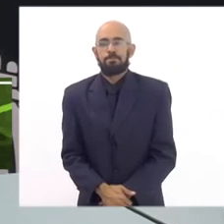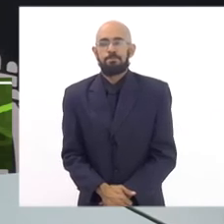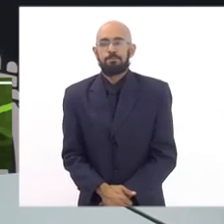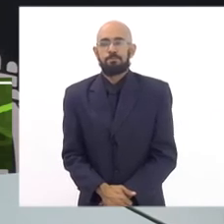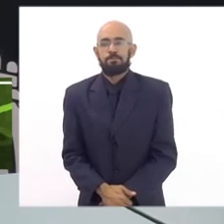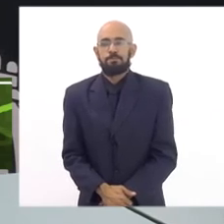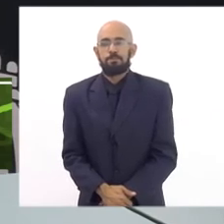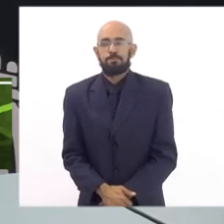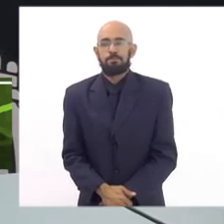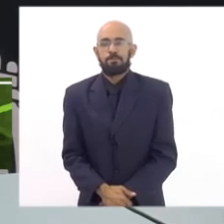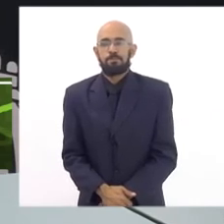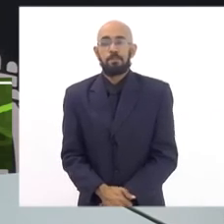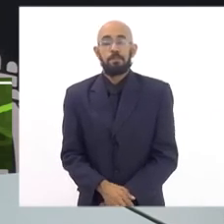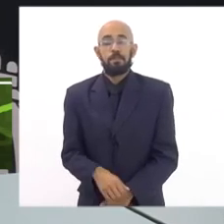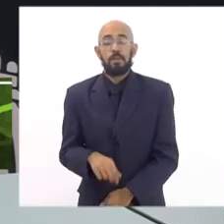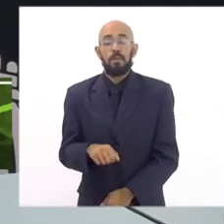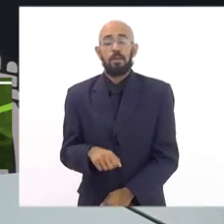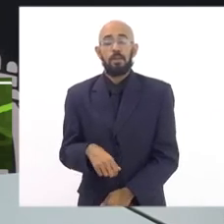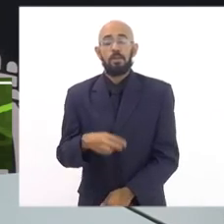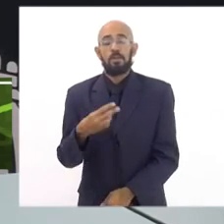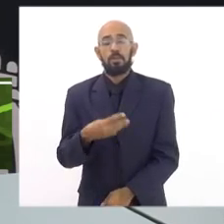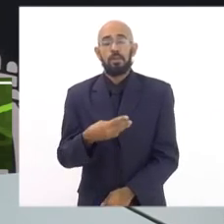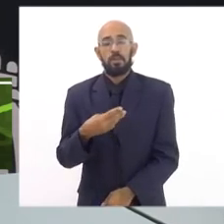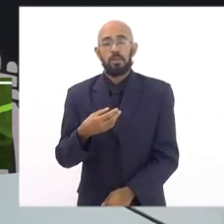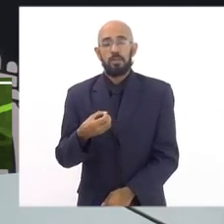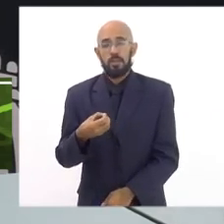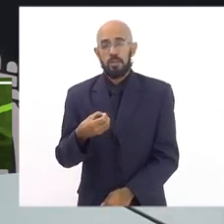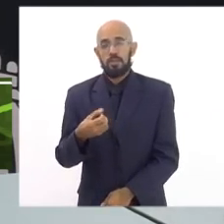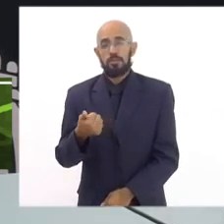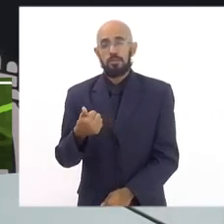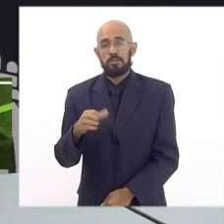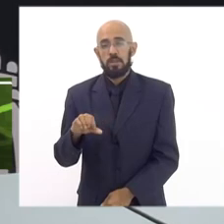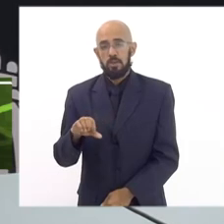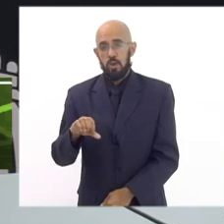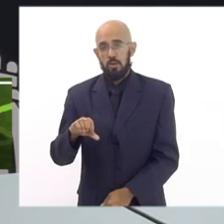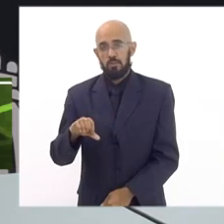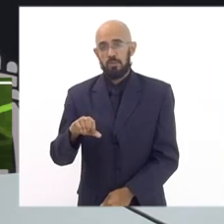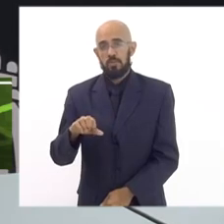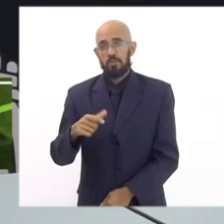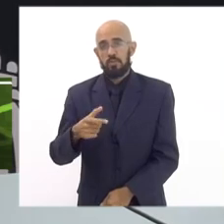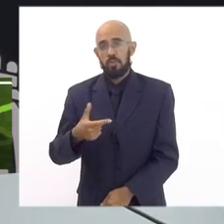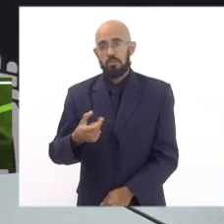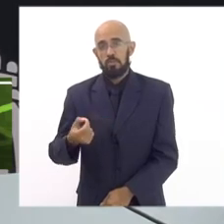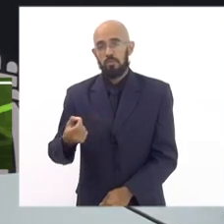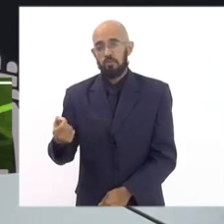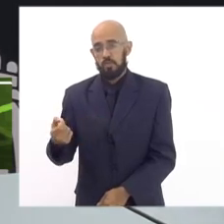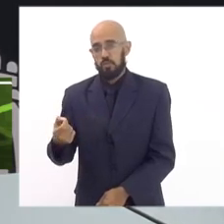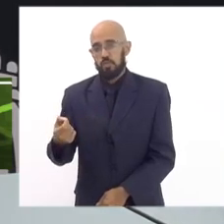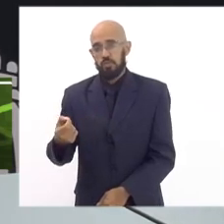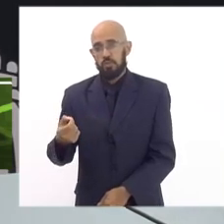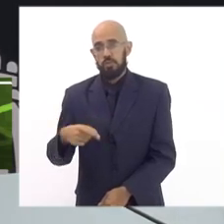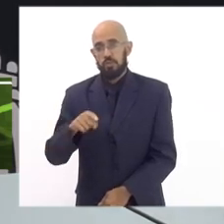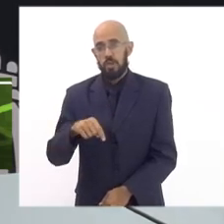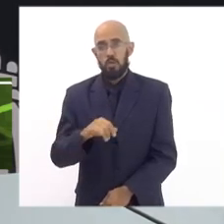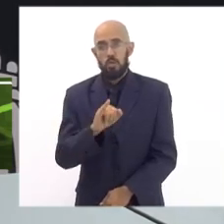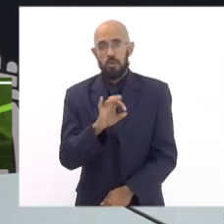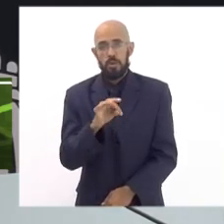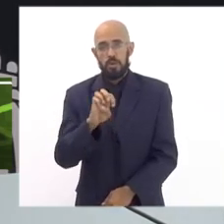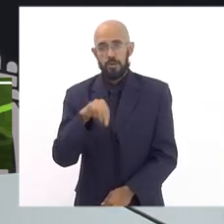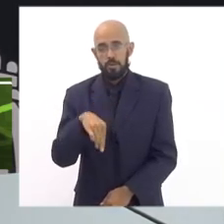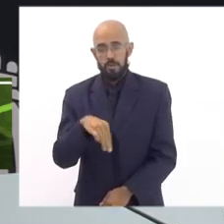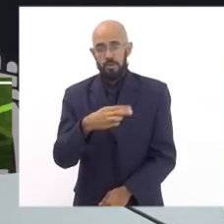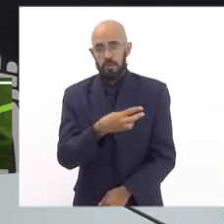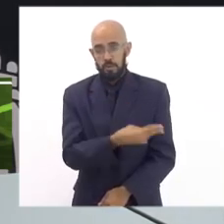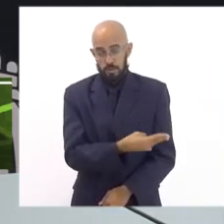Repetindo, projeto 3019, de 20, do deputado Carlos Mink, 32 da pauta, que Vossa Excelência